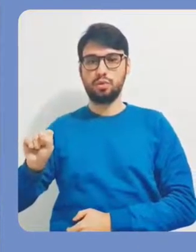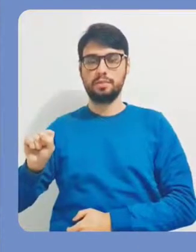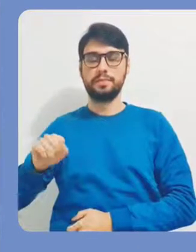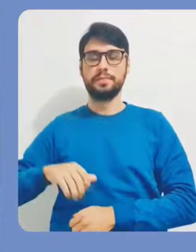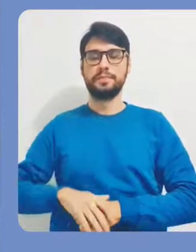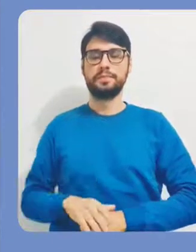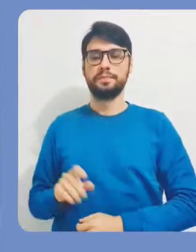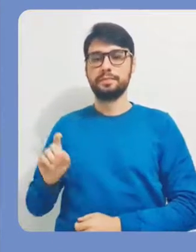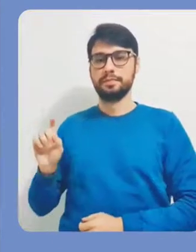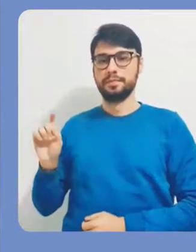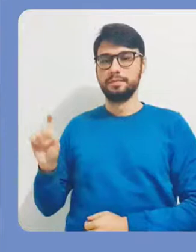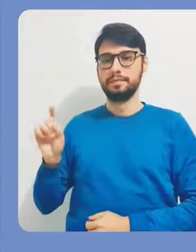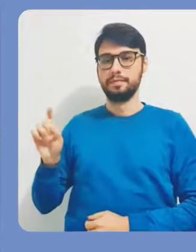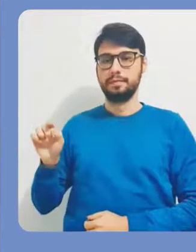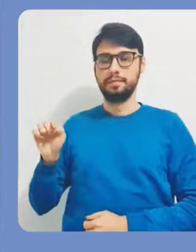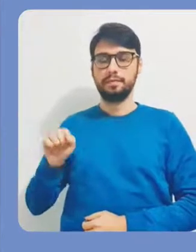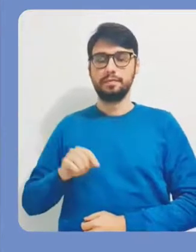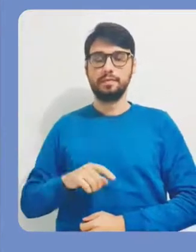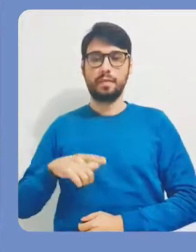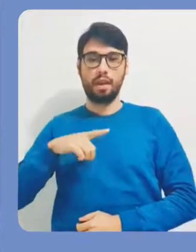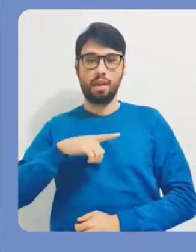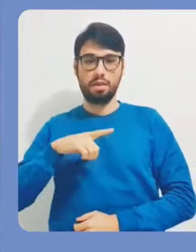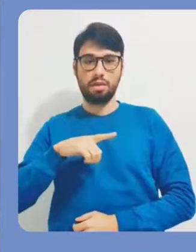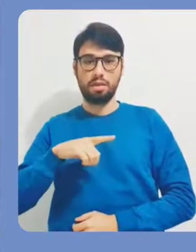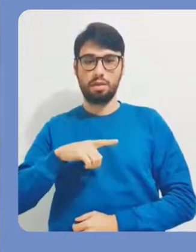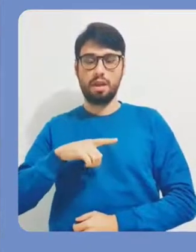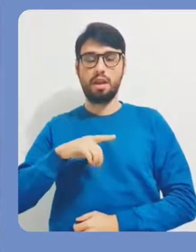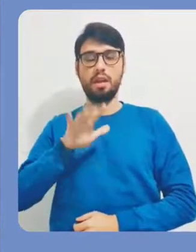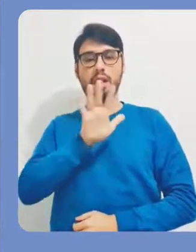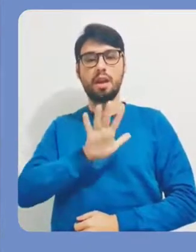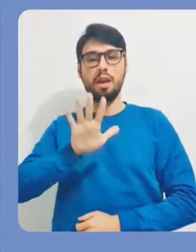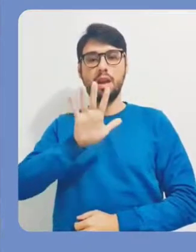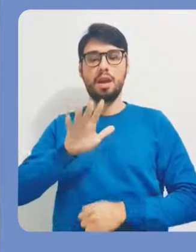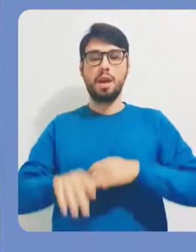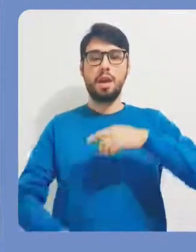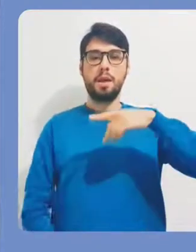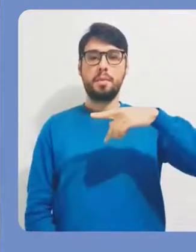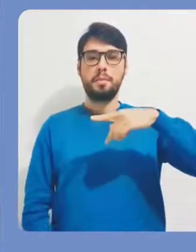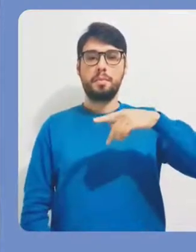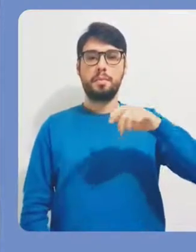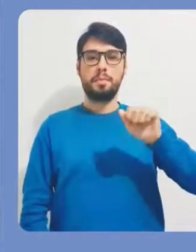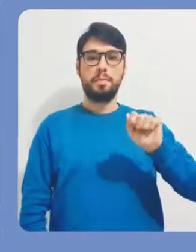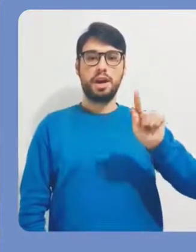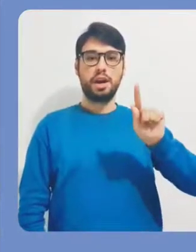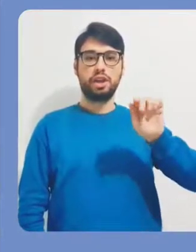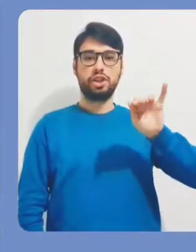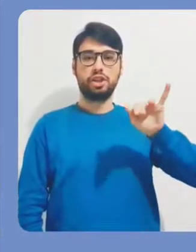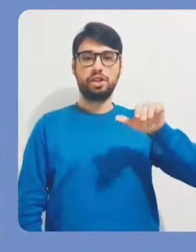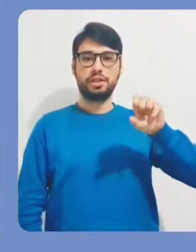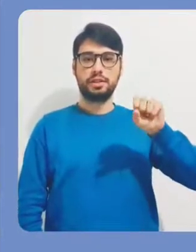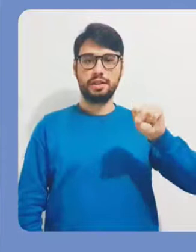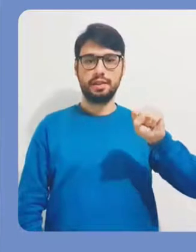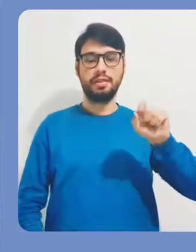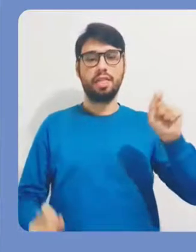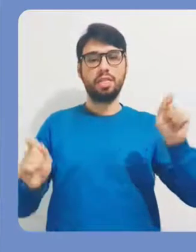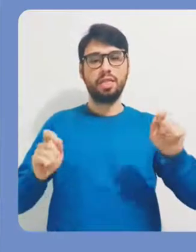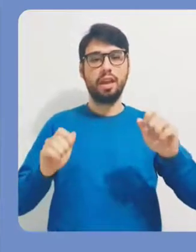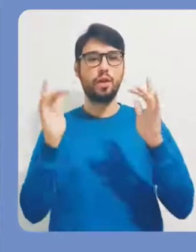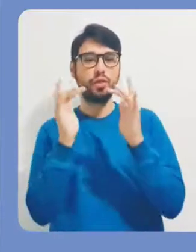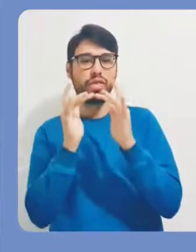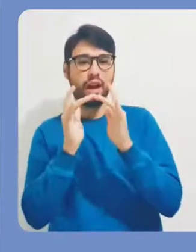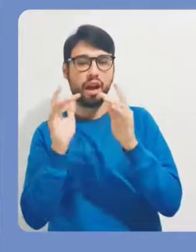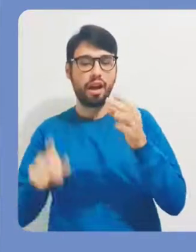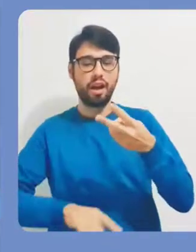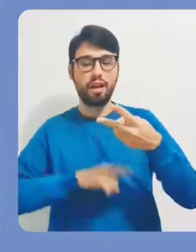Então vejam que aqui aparecem no campo Páginas todas as páginas que a gente criou, as páginas de conteúdo, de contato,